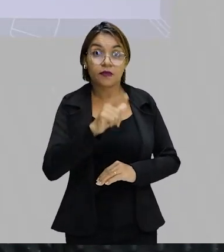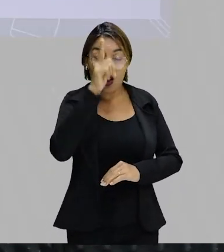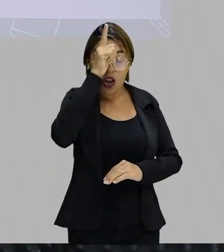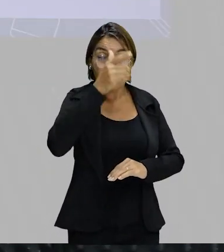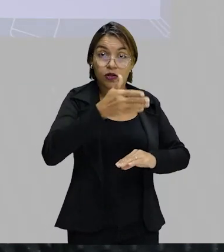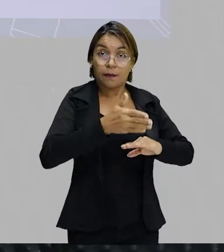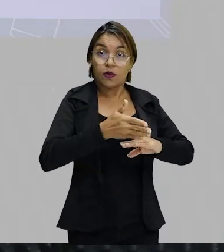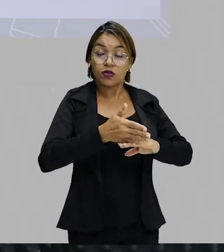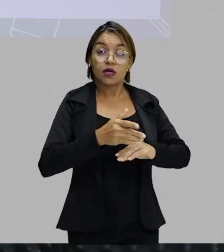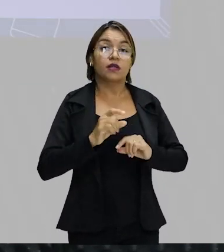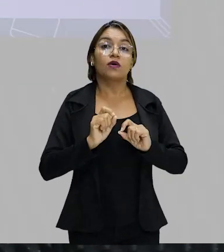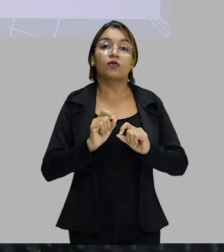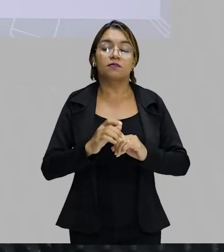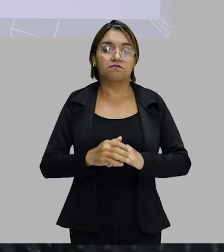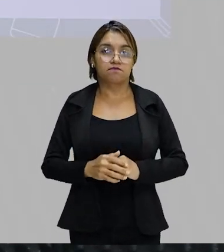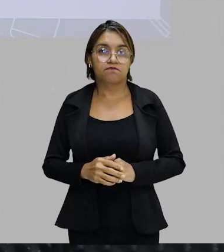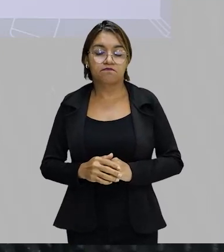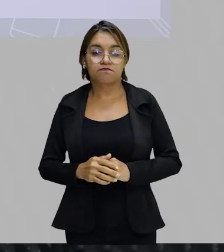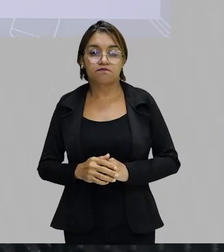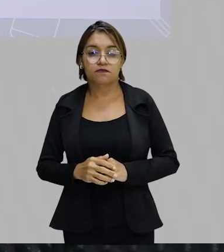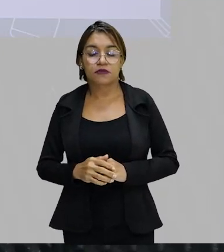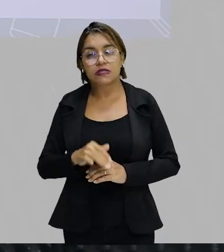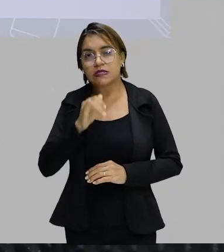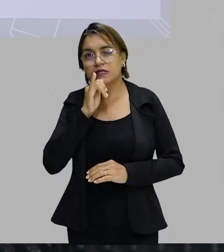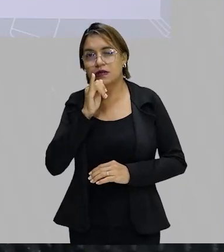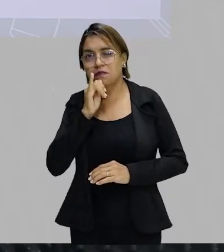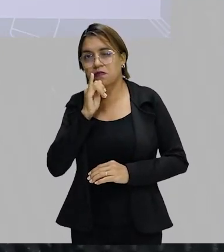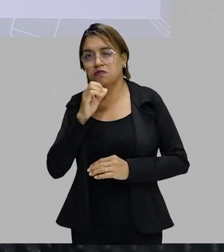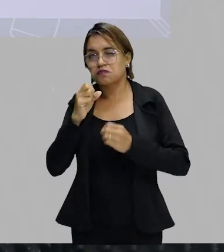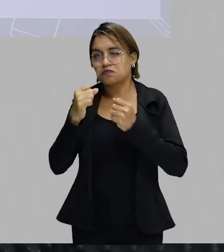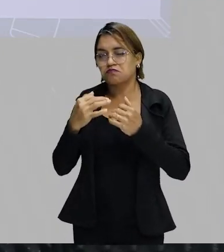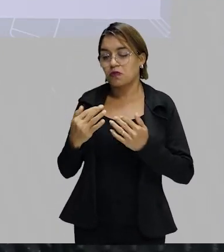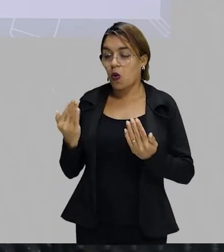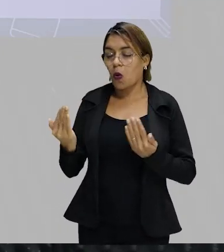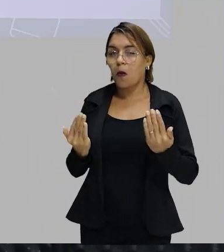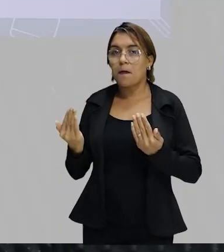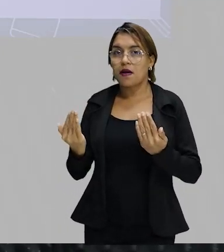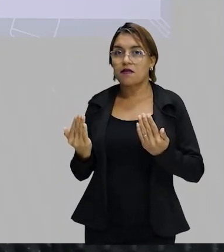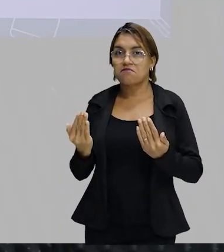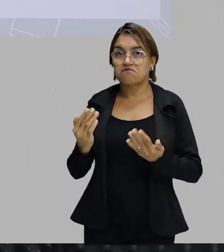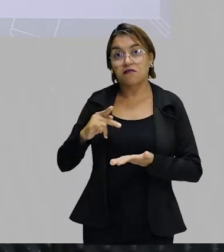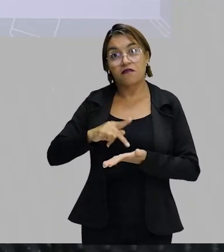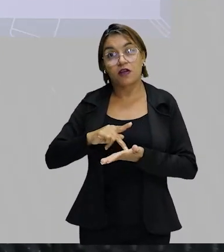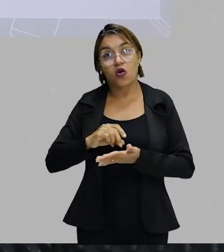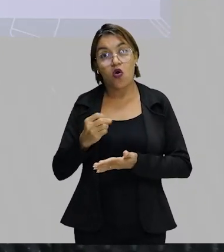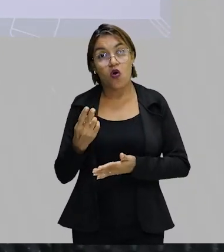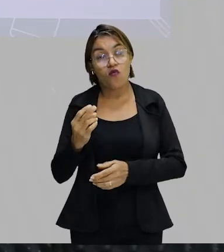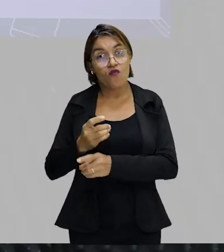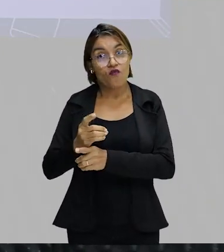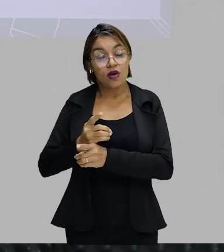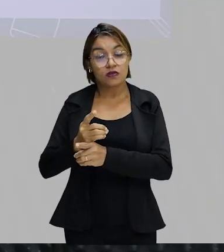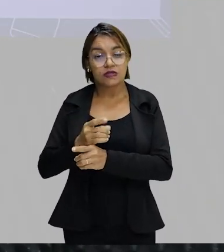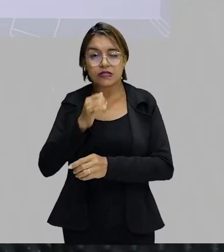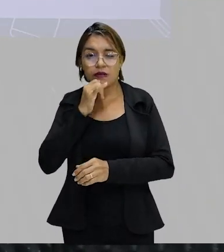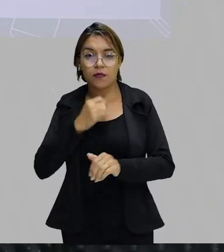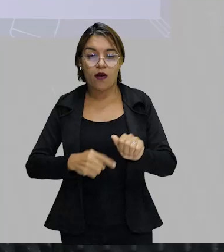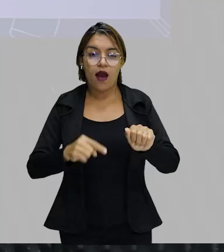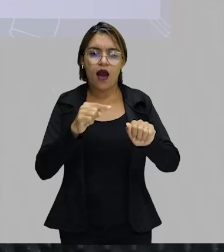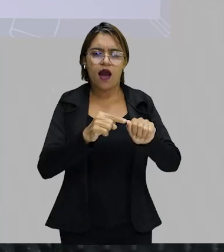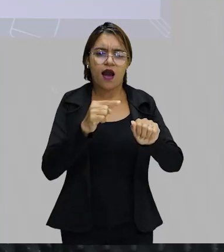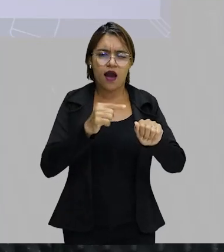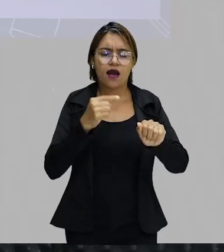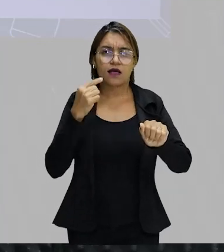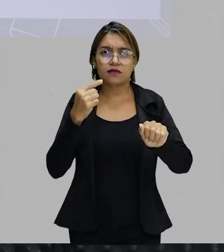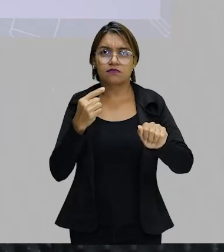valores, obviamente ele está falando em verdadeiro e falso, correto? Você pode observar que na letra A, logo, nós vamos ter esses